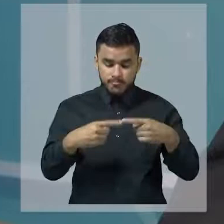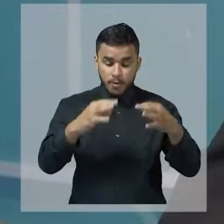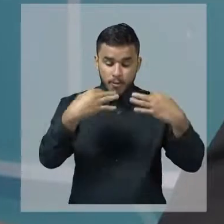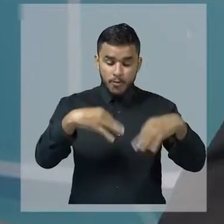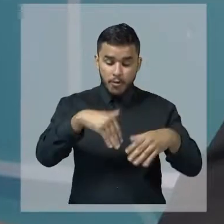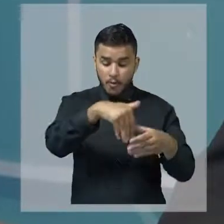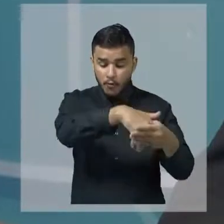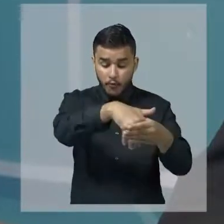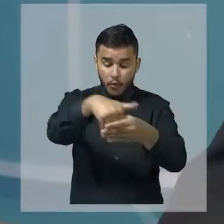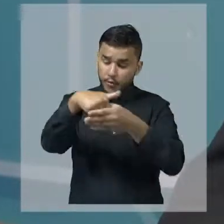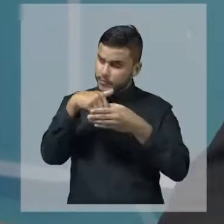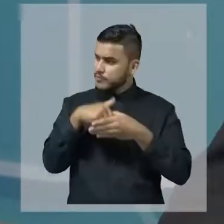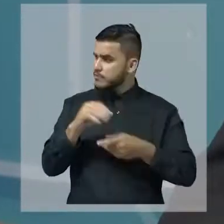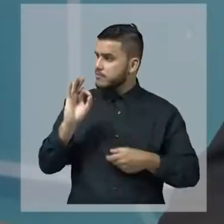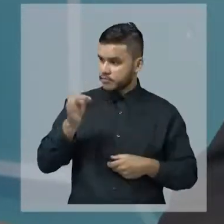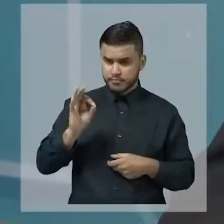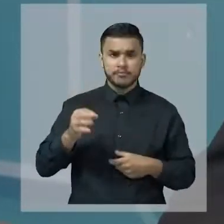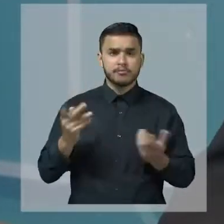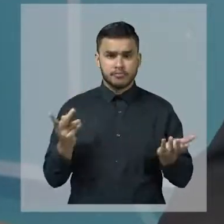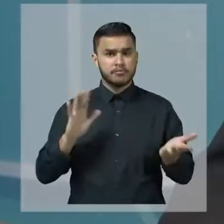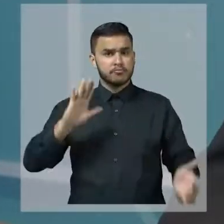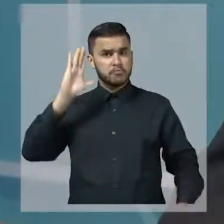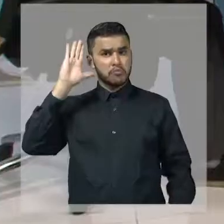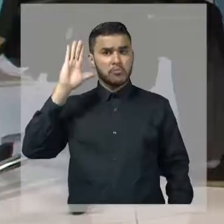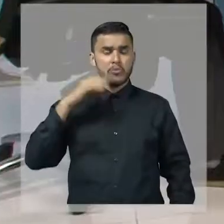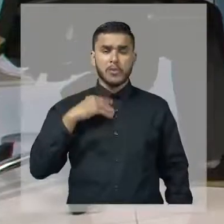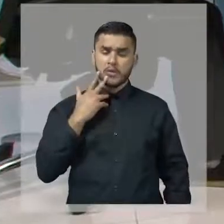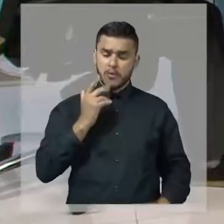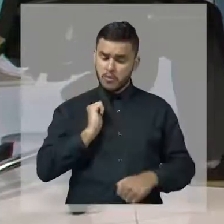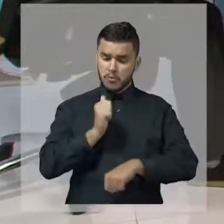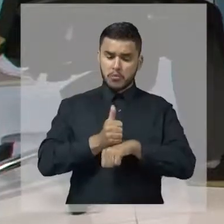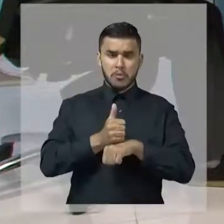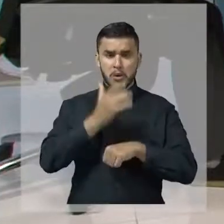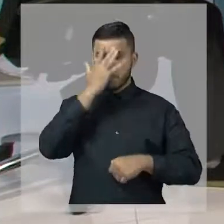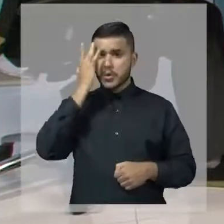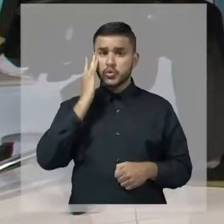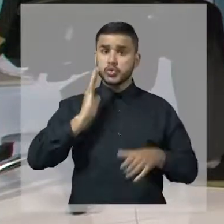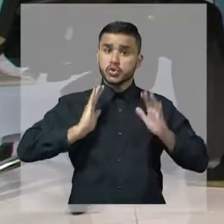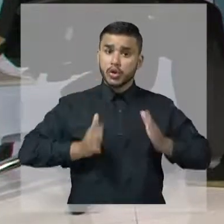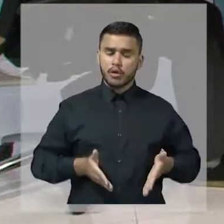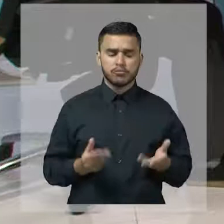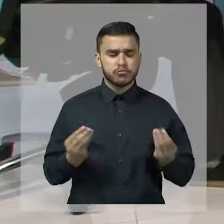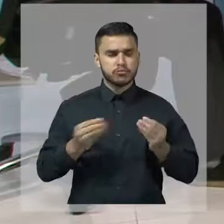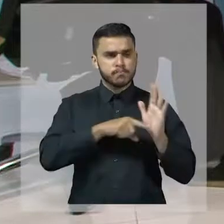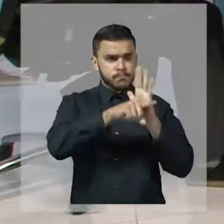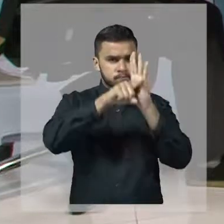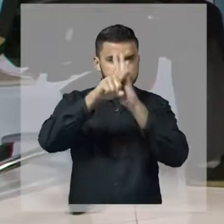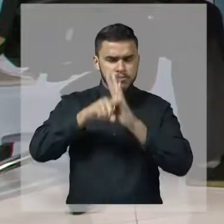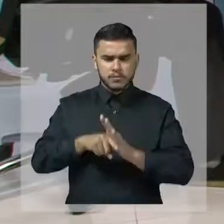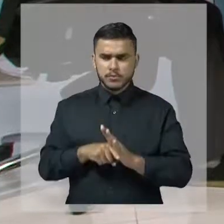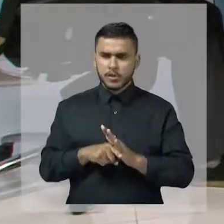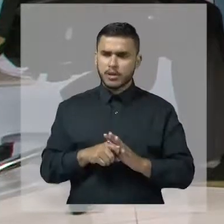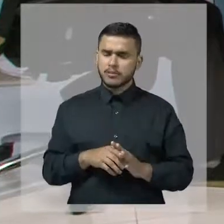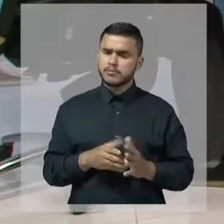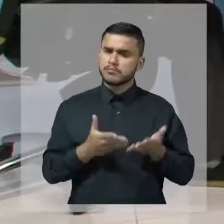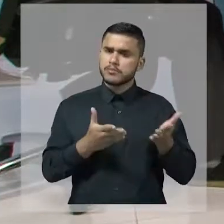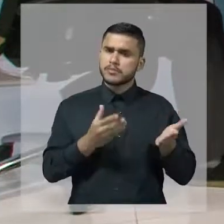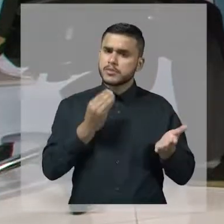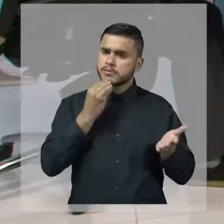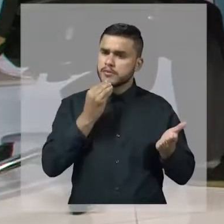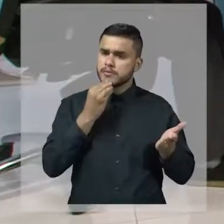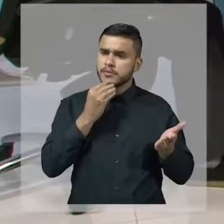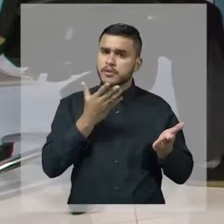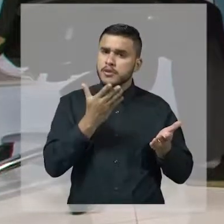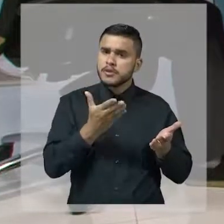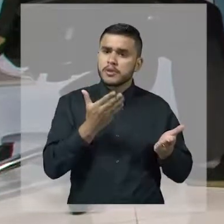eleitoralmente, pelos candidatos, pelos detentores de mandatos, em todas as suas instâncias. Isso não confere mais legitimidade a um processo